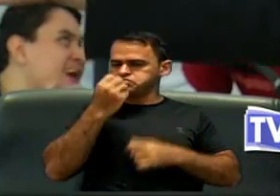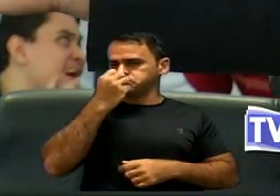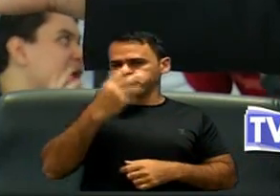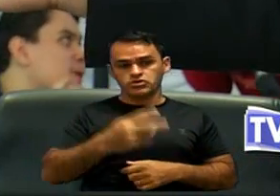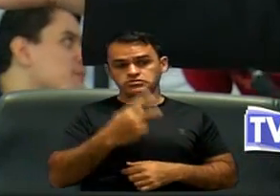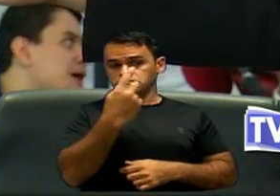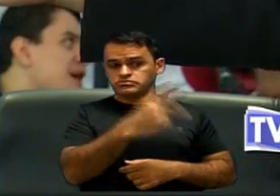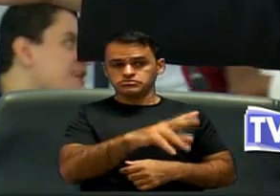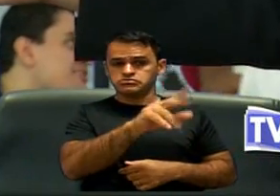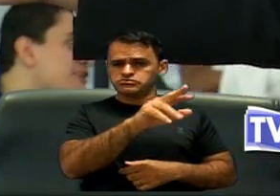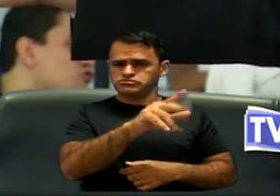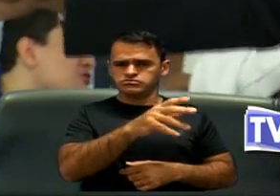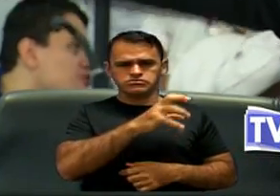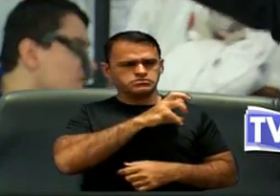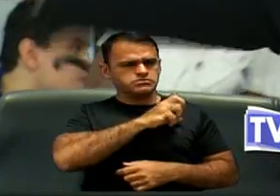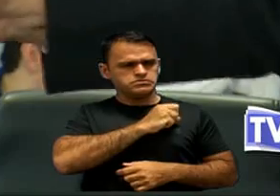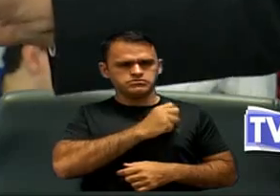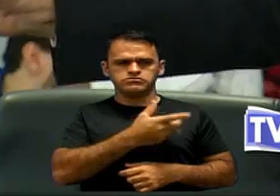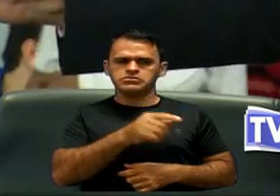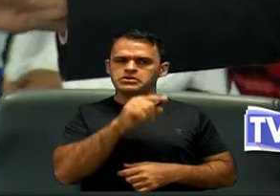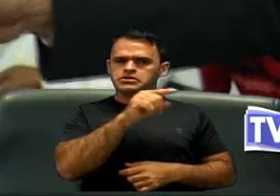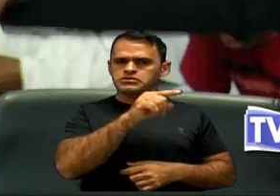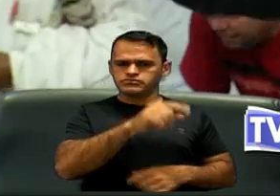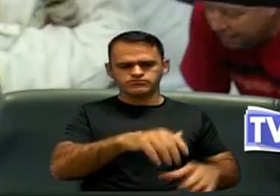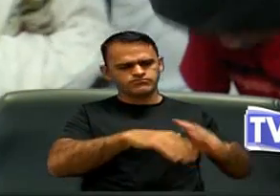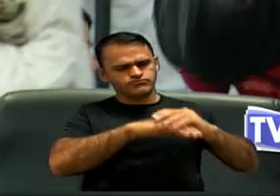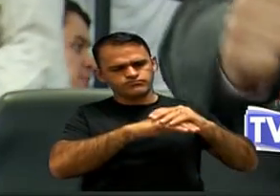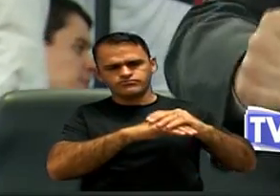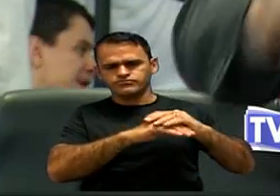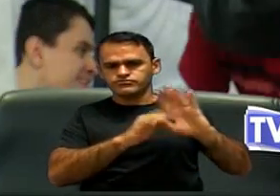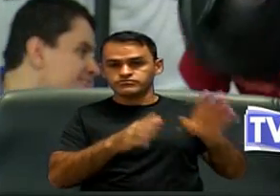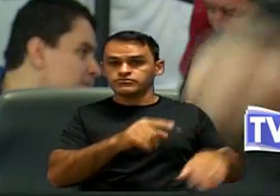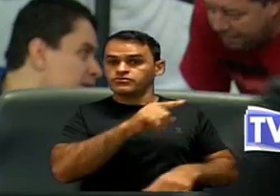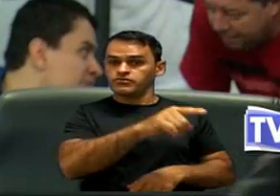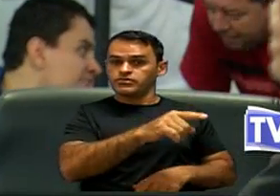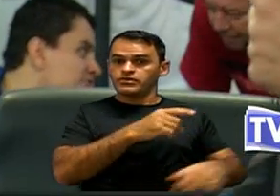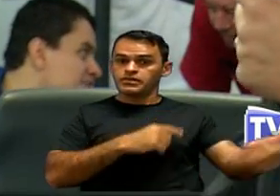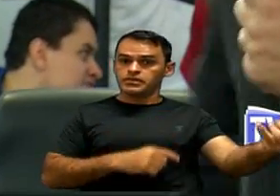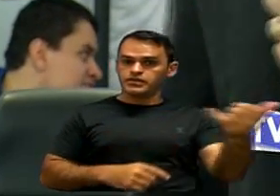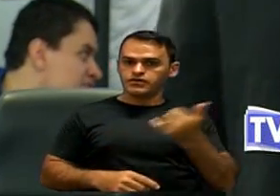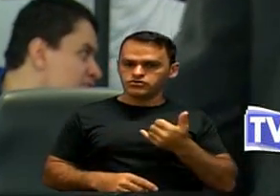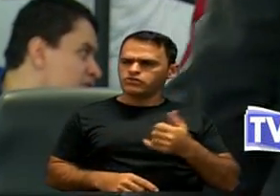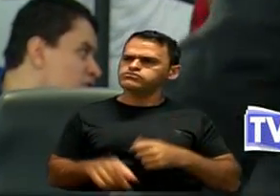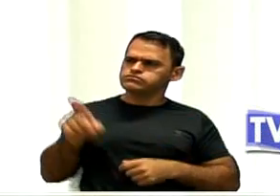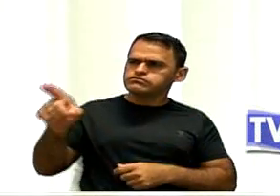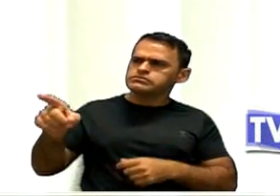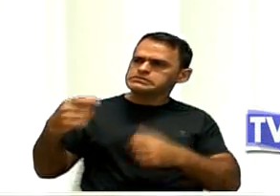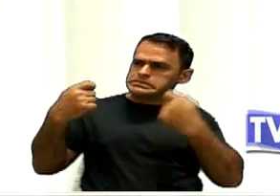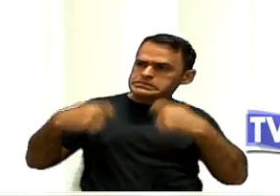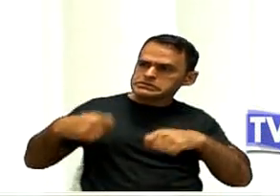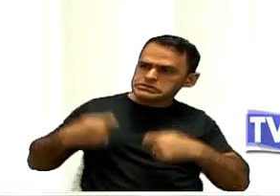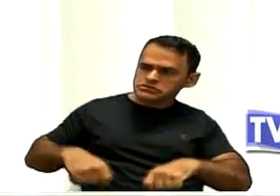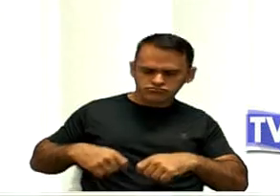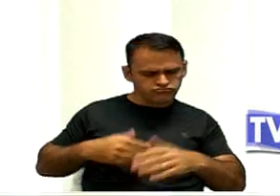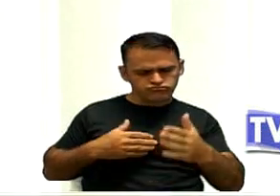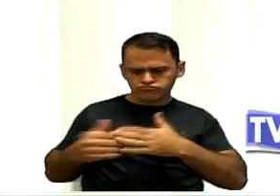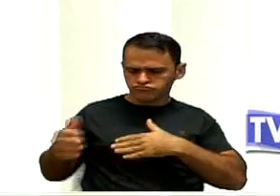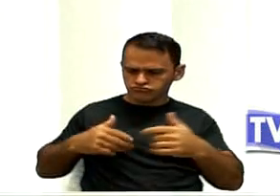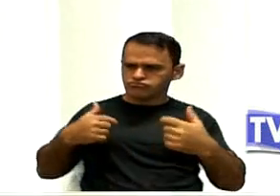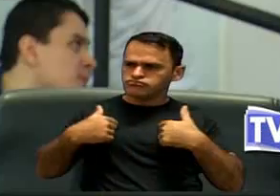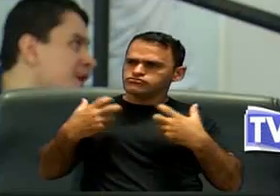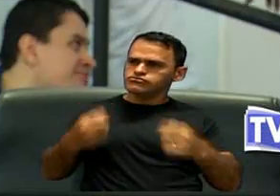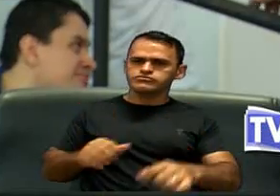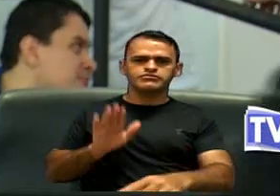mão de Vossa Excelência, Fernando Dini, que já pegou na minha mão. Você falou quando você precisar, do mesmo jeito. Quando eu entrei aqui na casa, passei com o irmão